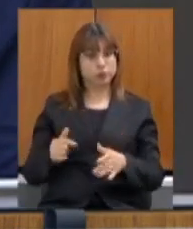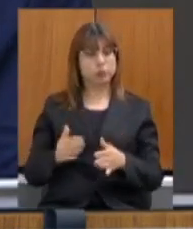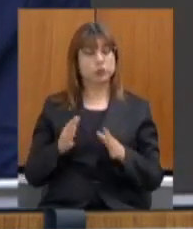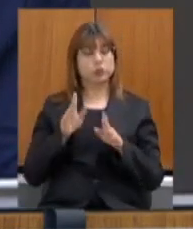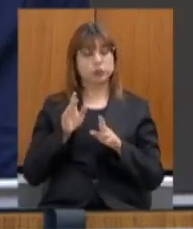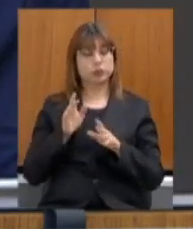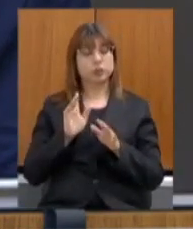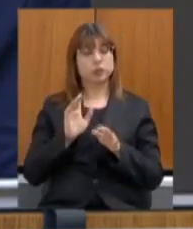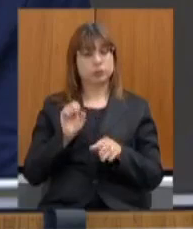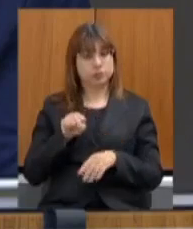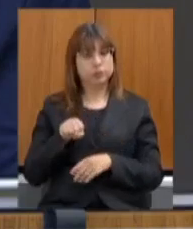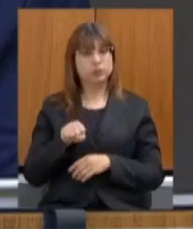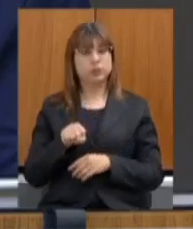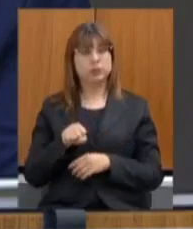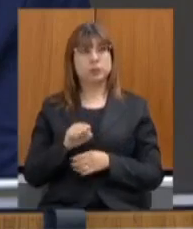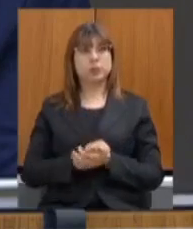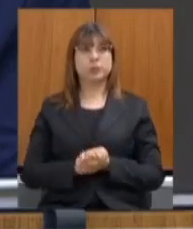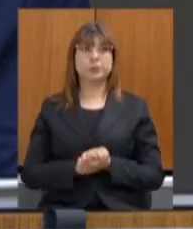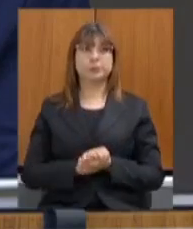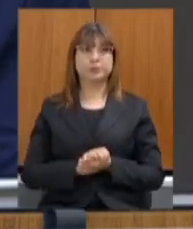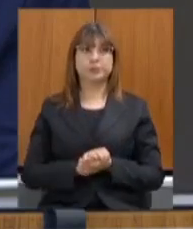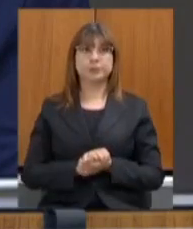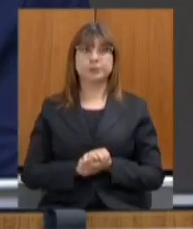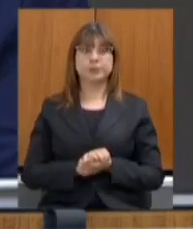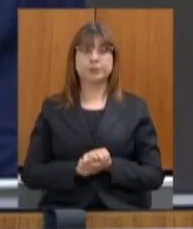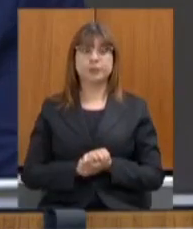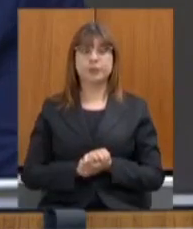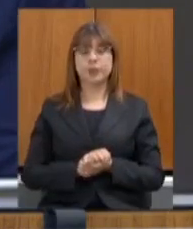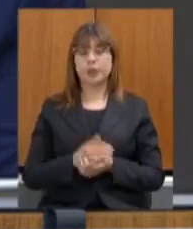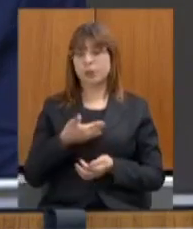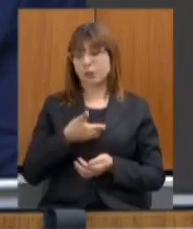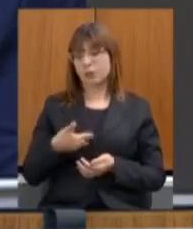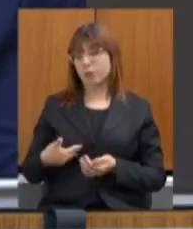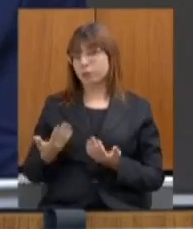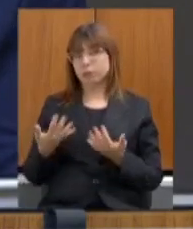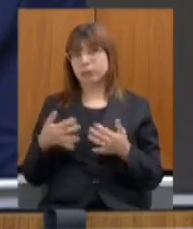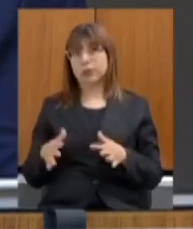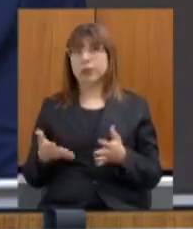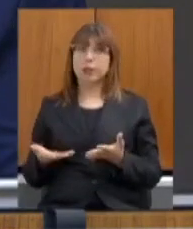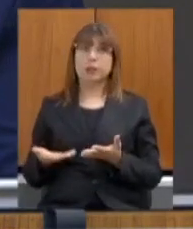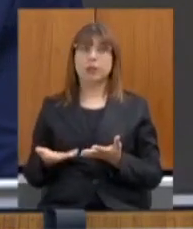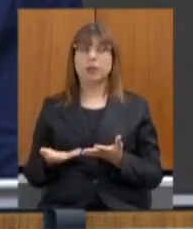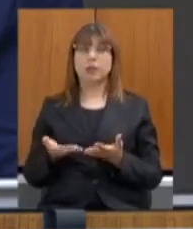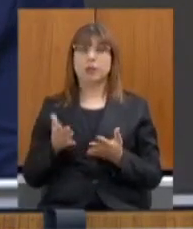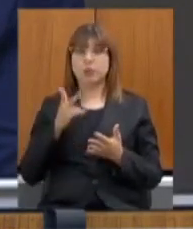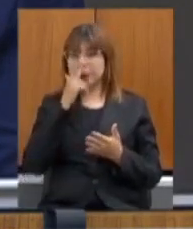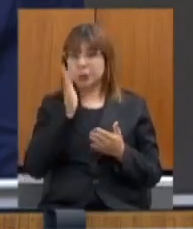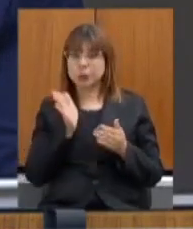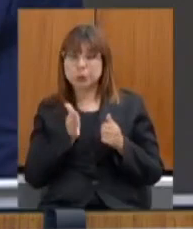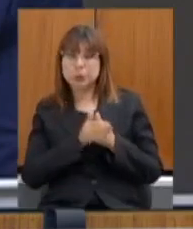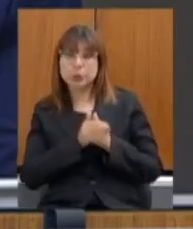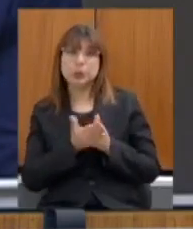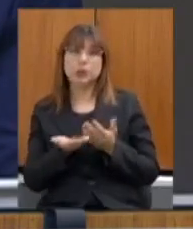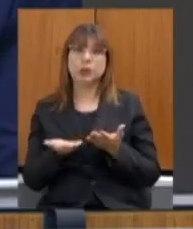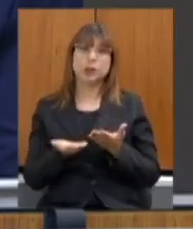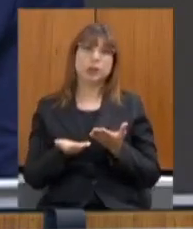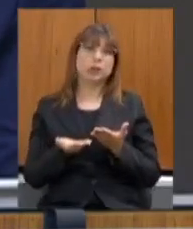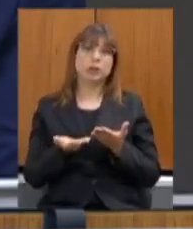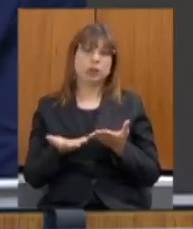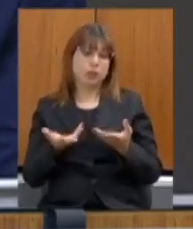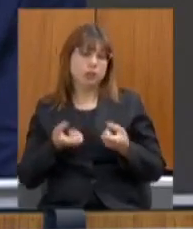Não há, por parte deste governo, nenhuma intenção de se esconder, de não receber.